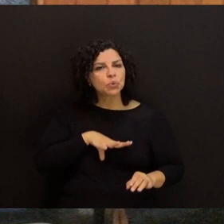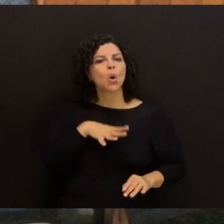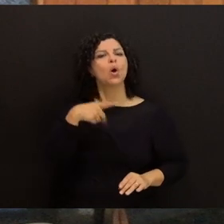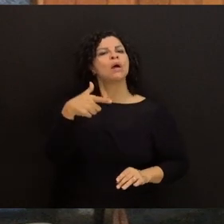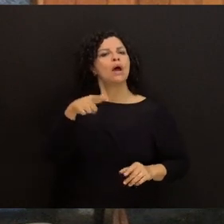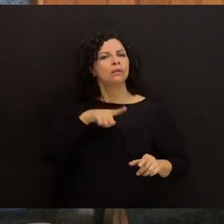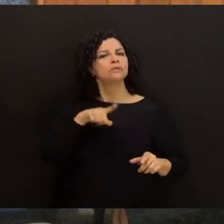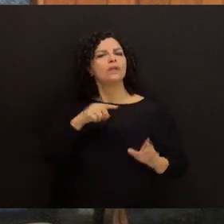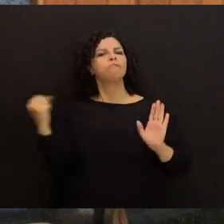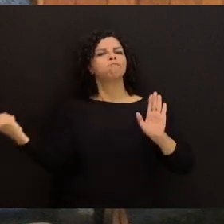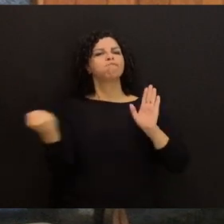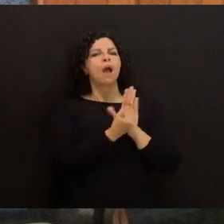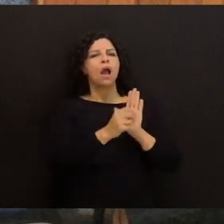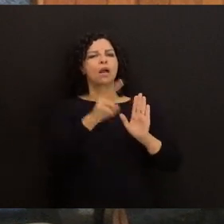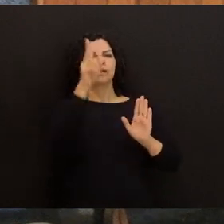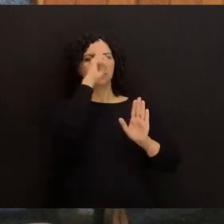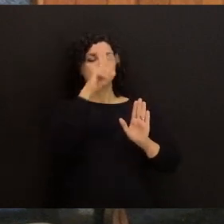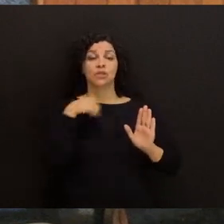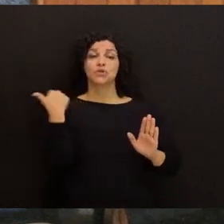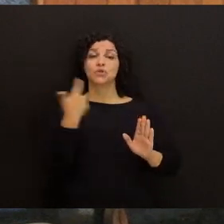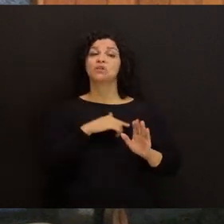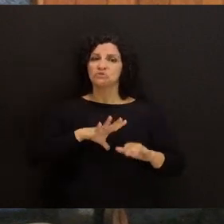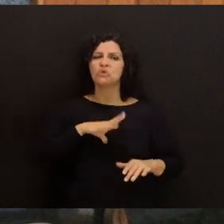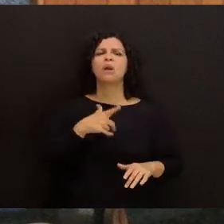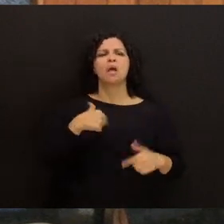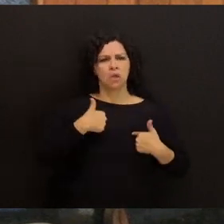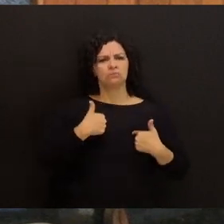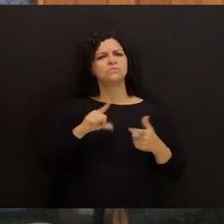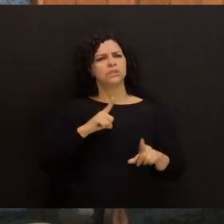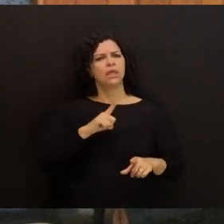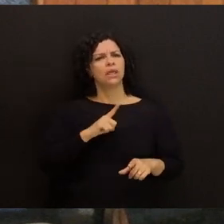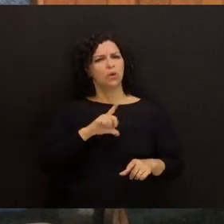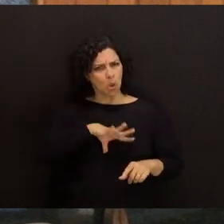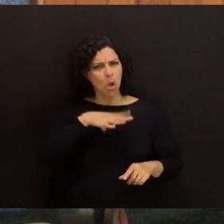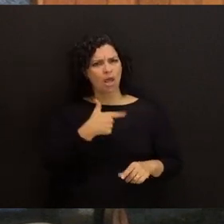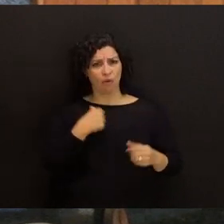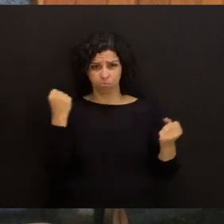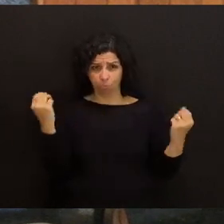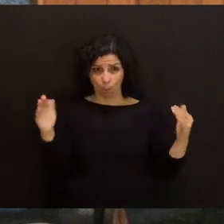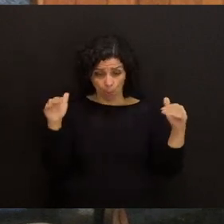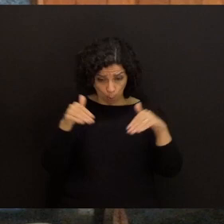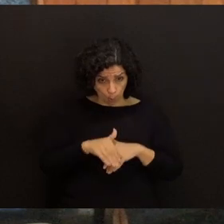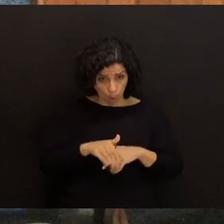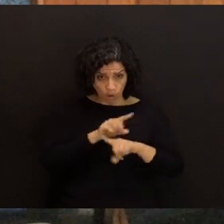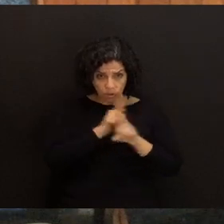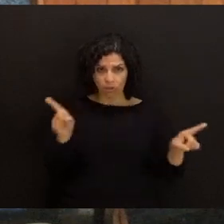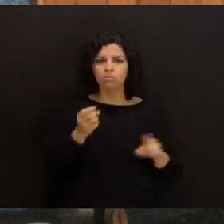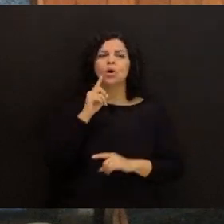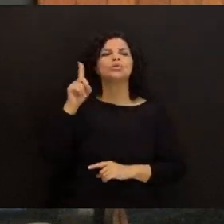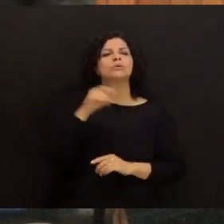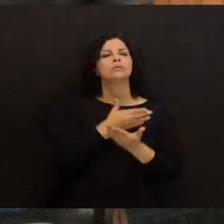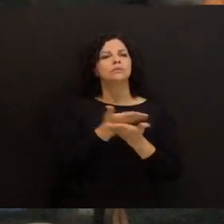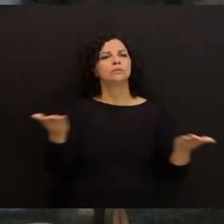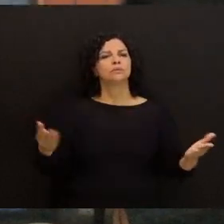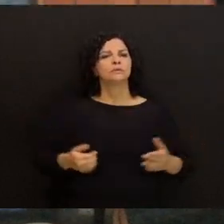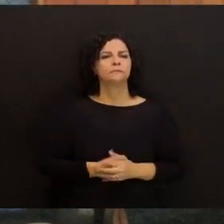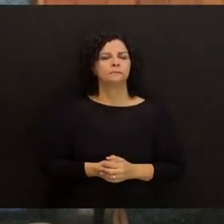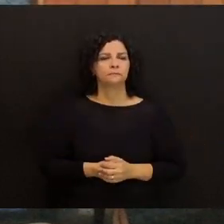história e nós temos coragem nós não vamos nos acordar Um bom dia a todos